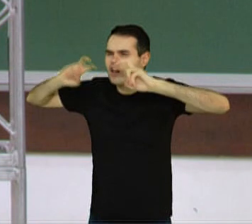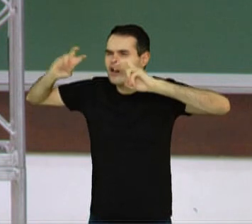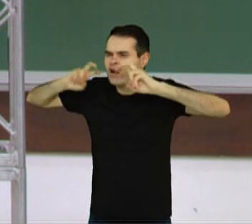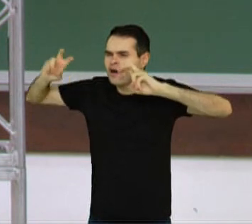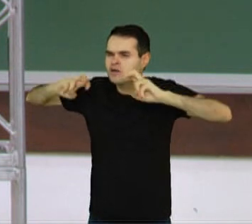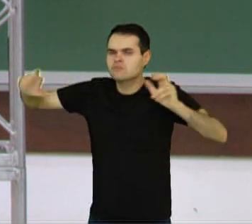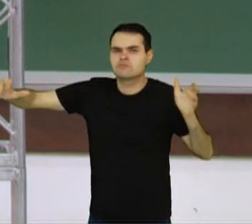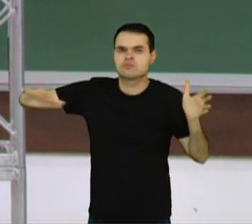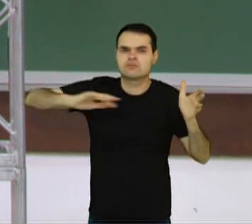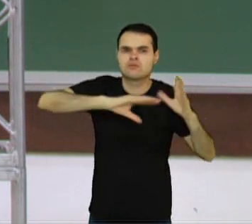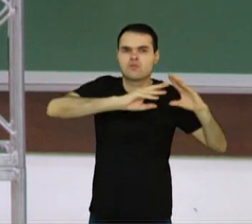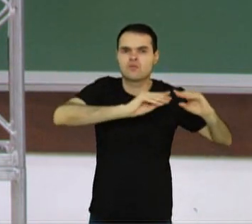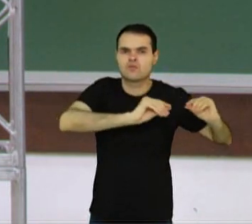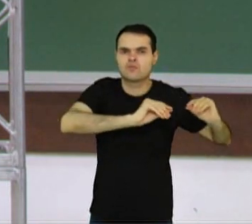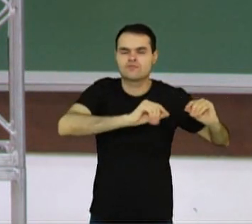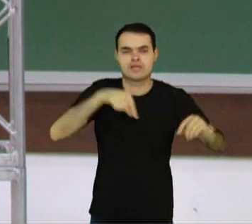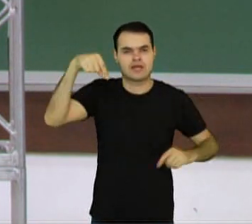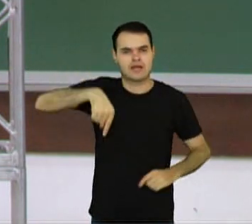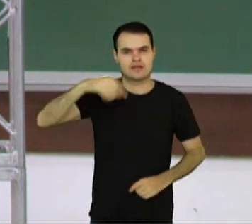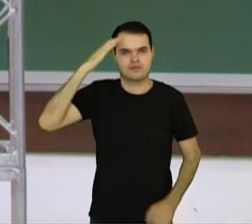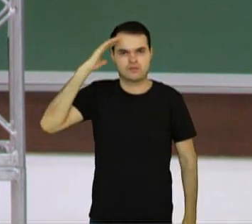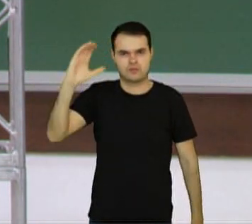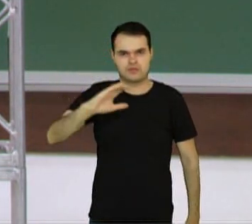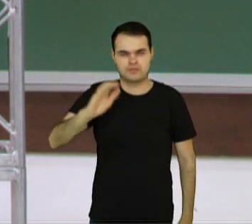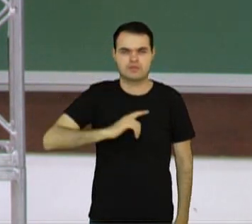em Curitiba tem o Museu Oscar Niemeyer.